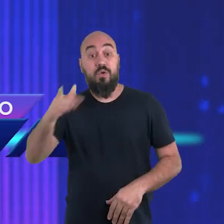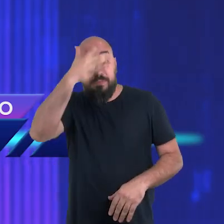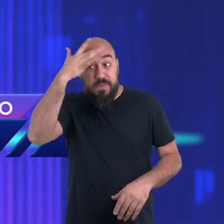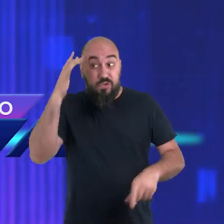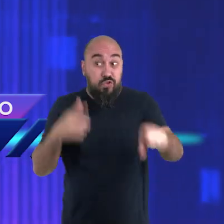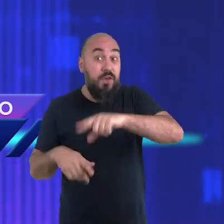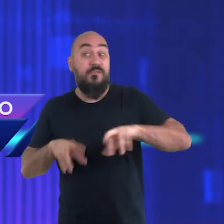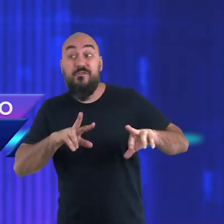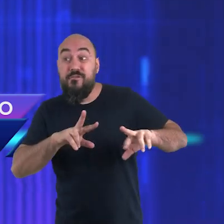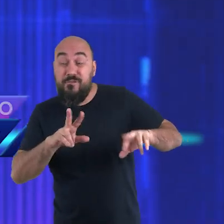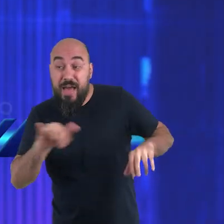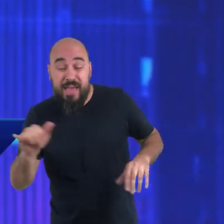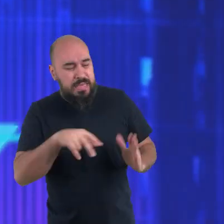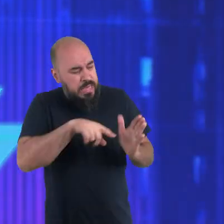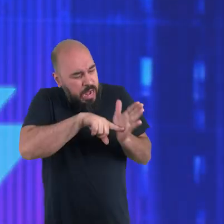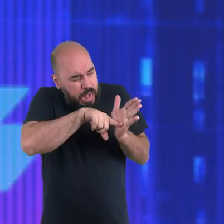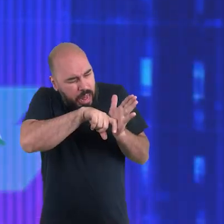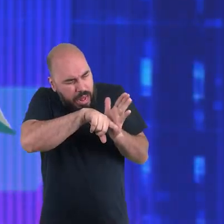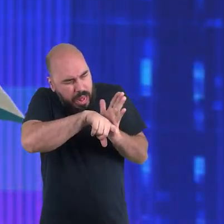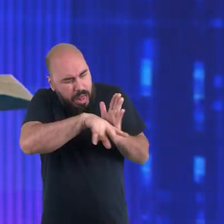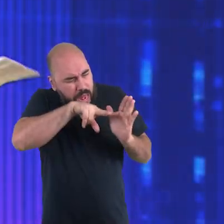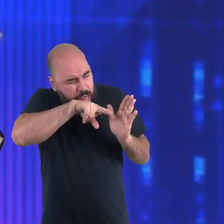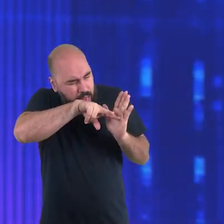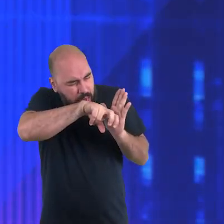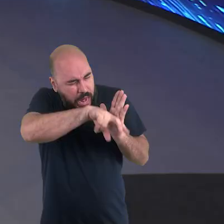o saber se multiplicará.